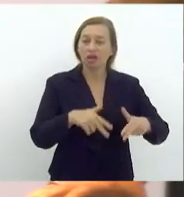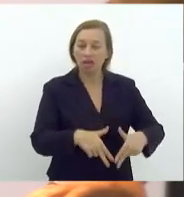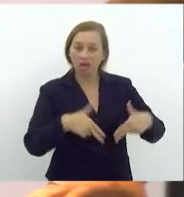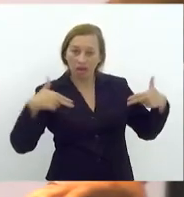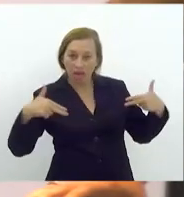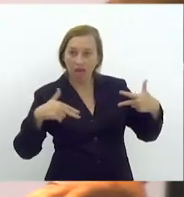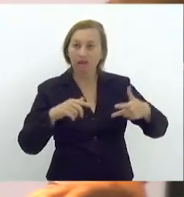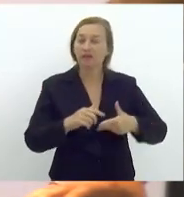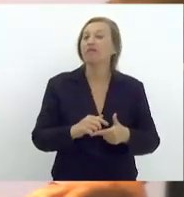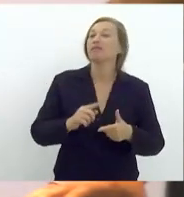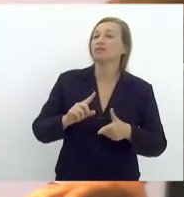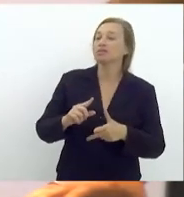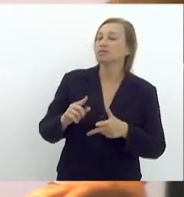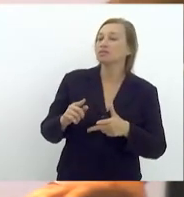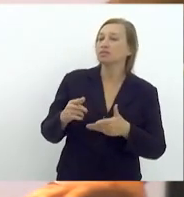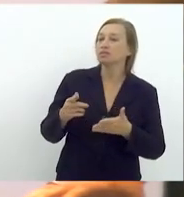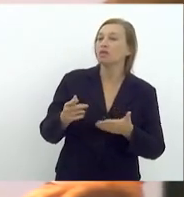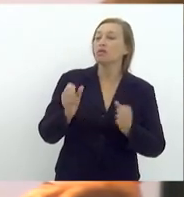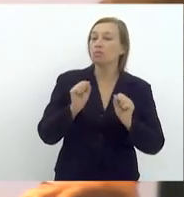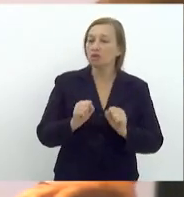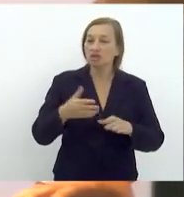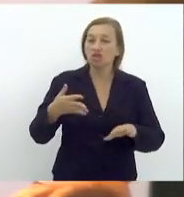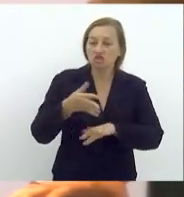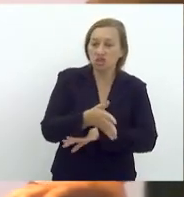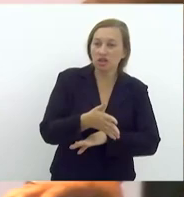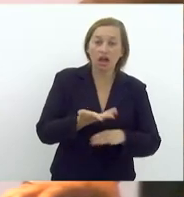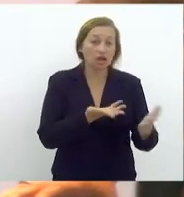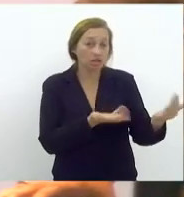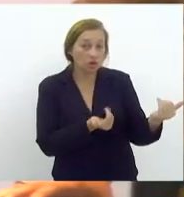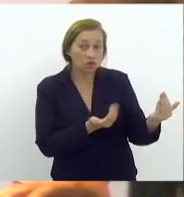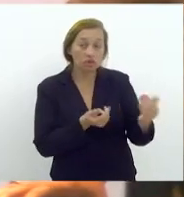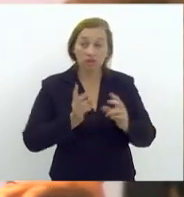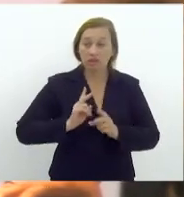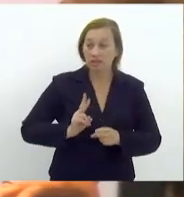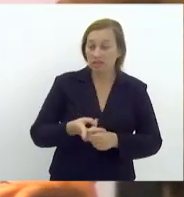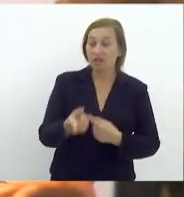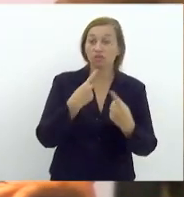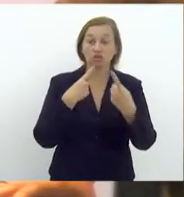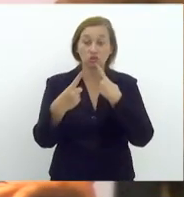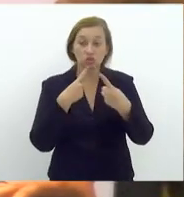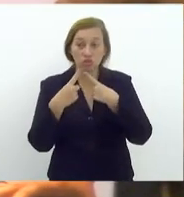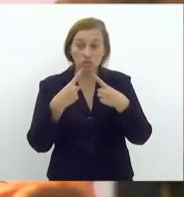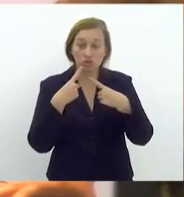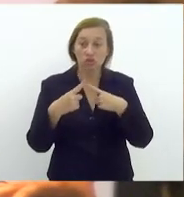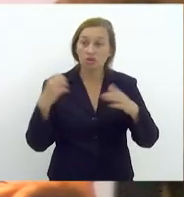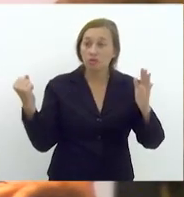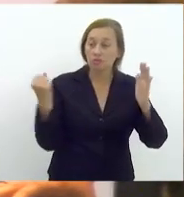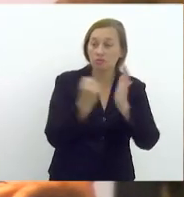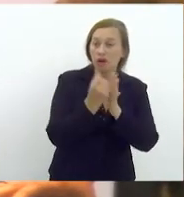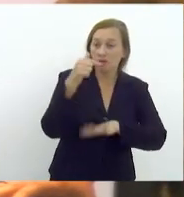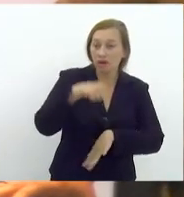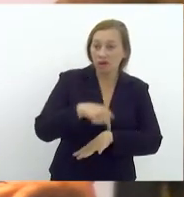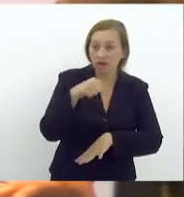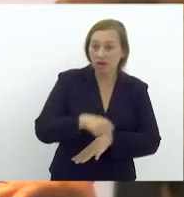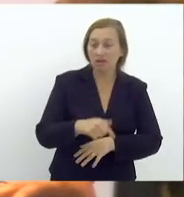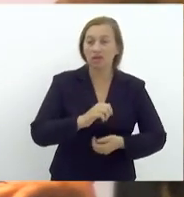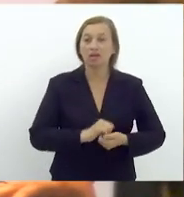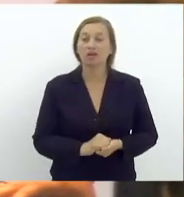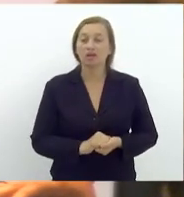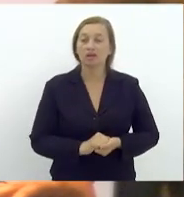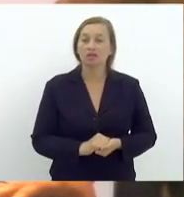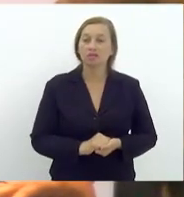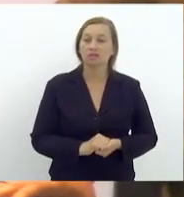ora proposições que poderiam chegar até essa Juventude sempre debatendo tendo um Marco aqui inclusive de ao trazer